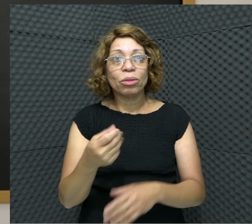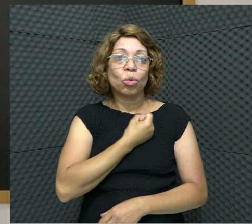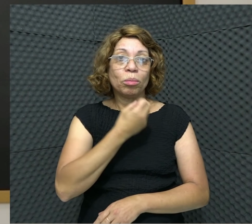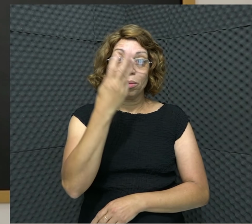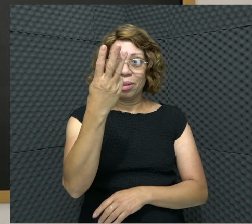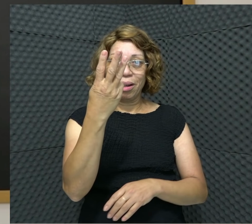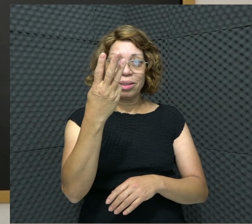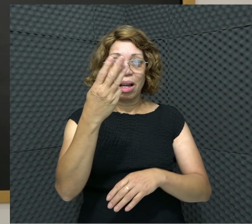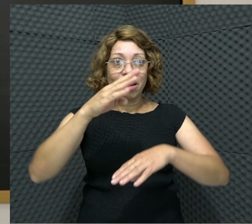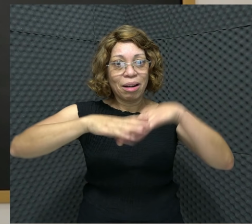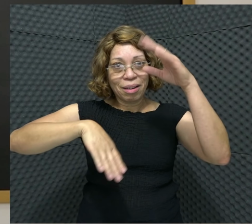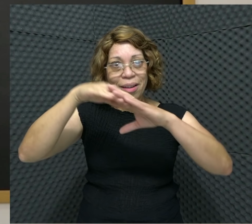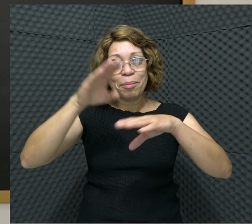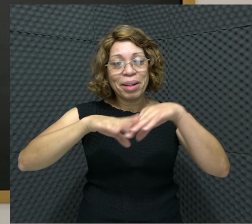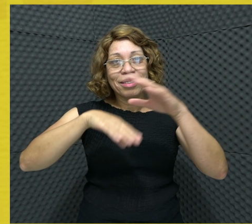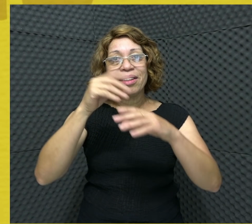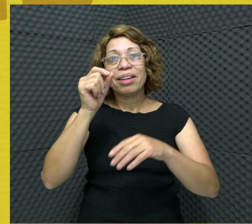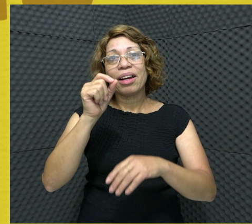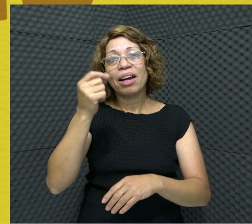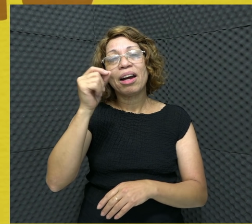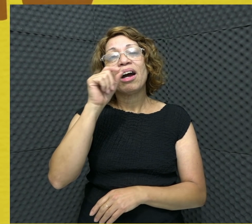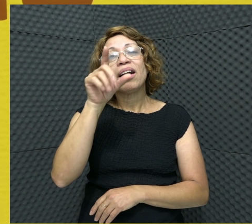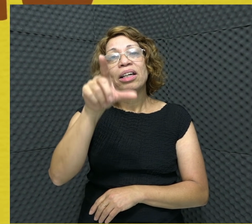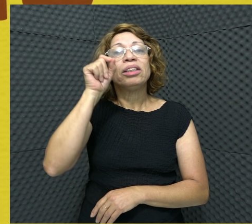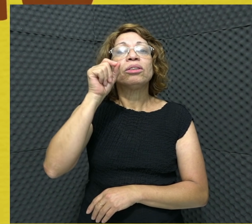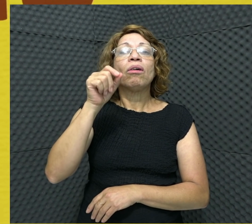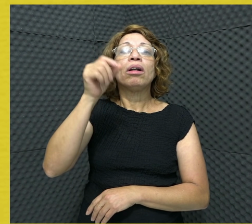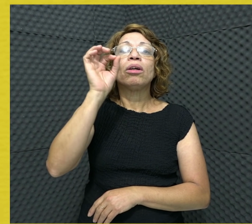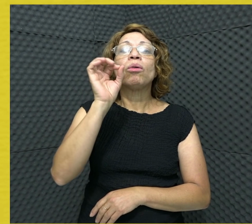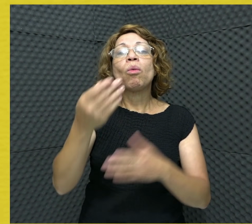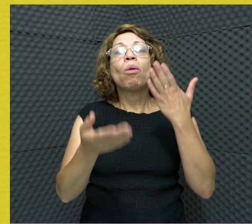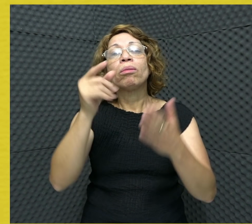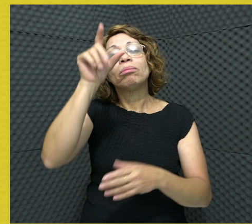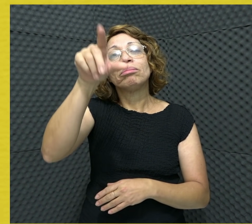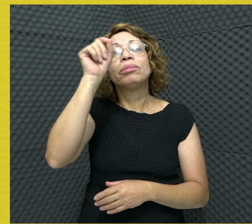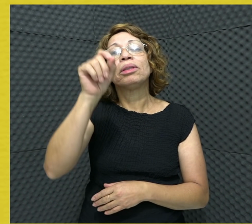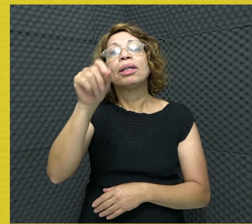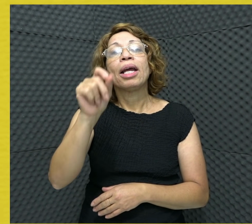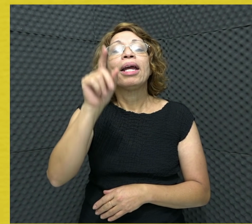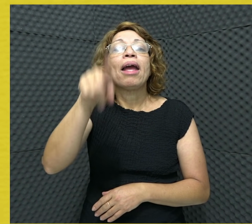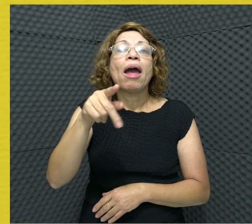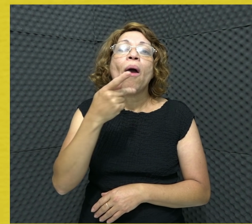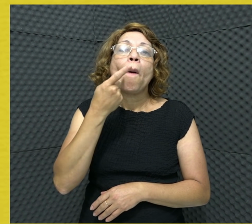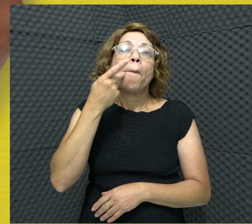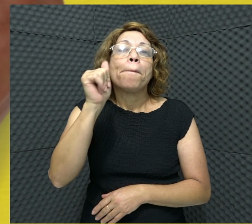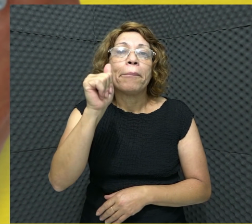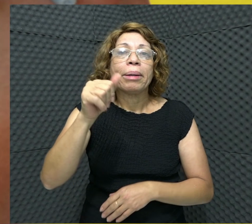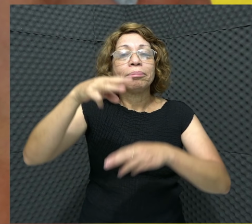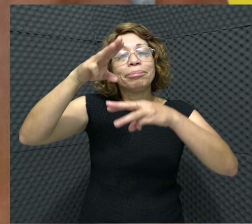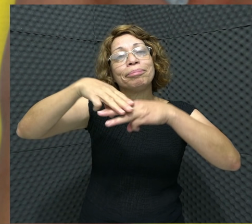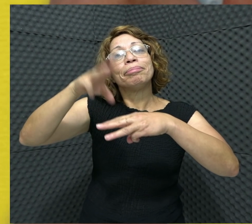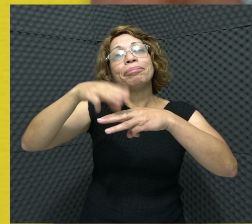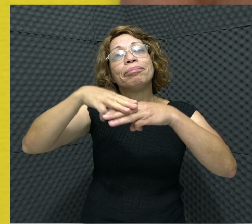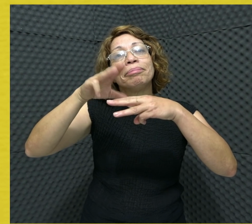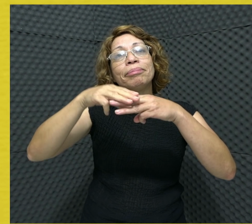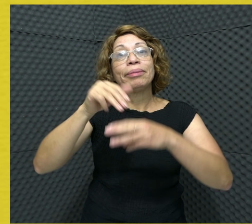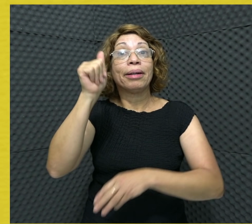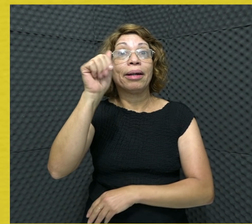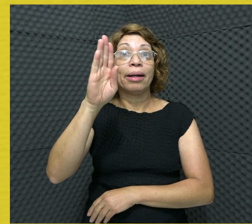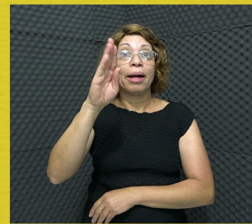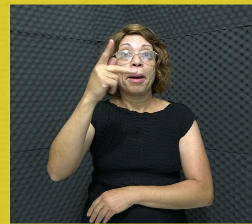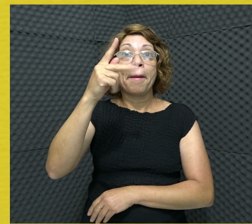matemática. Vamos para o exercício de número 3? Assinale a alternativa correta. Quem é considerado o pai da